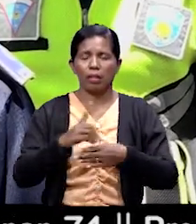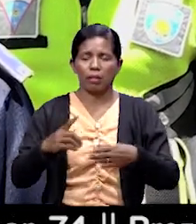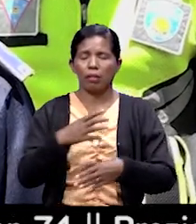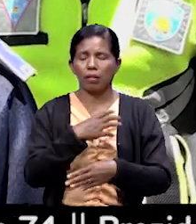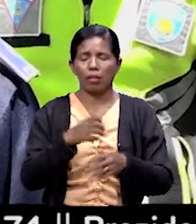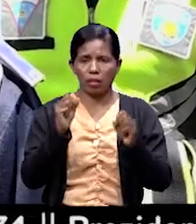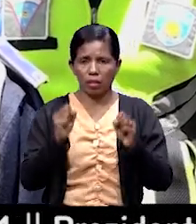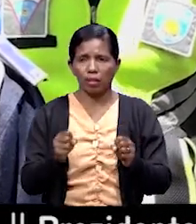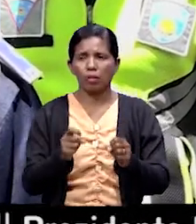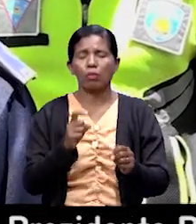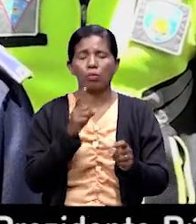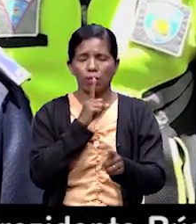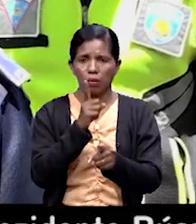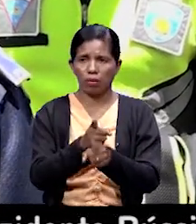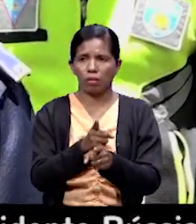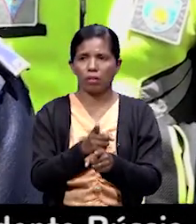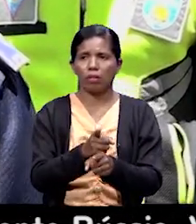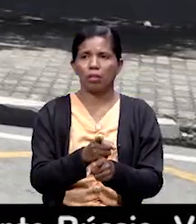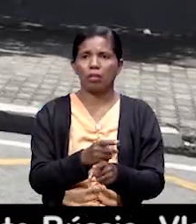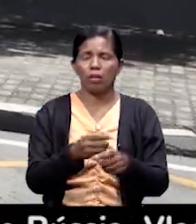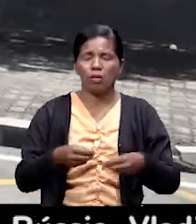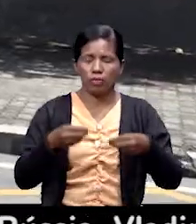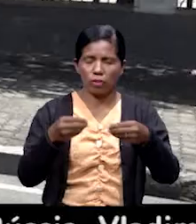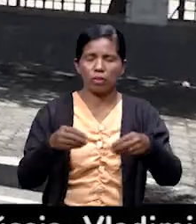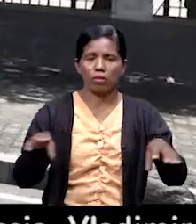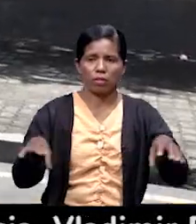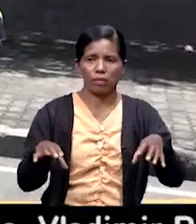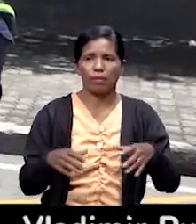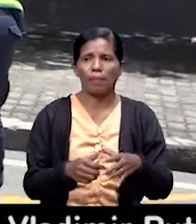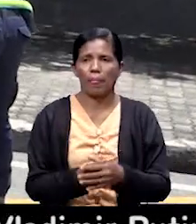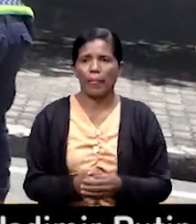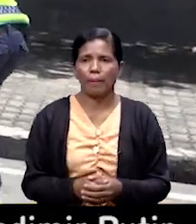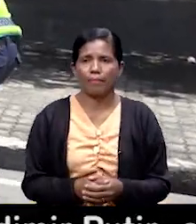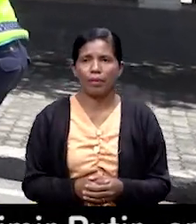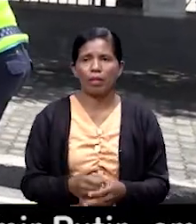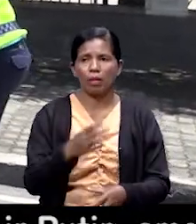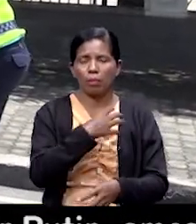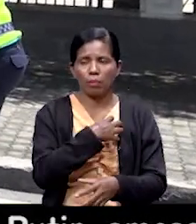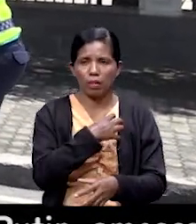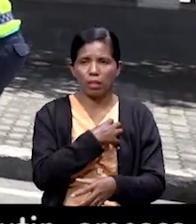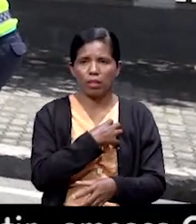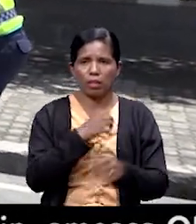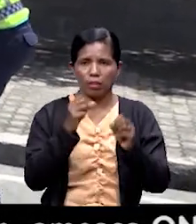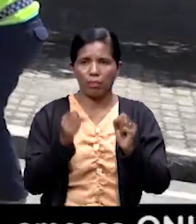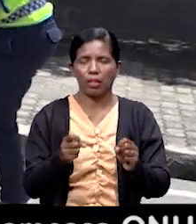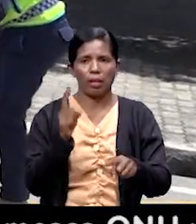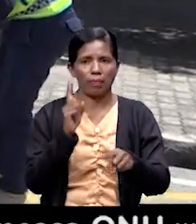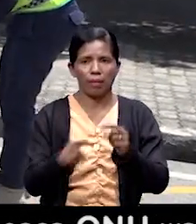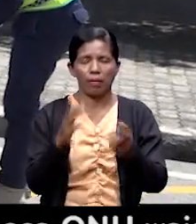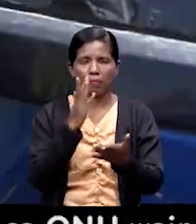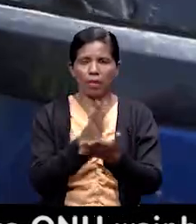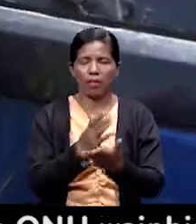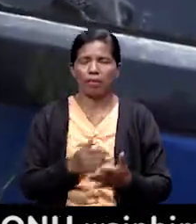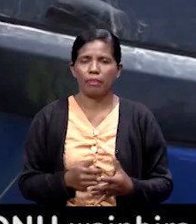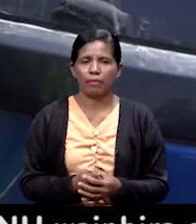tudo los, mas coloca o processo disciplinar, mas é maneira assim. Infração, polícia atua, usa a lei código estrada. Minha infração.